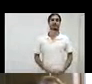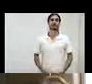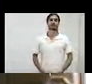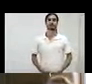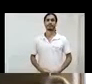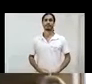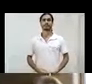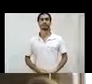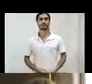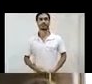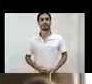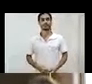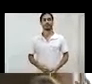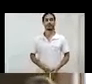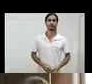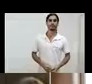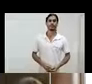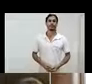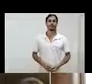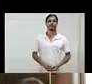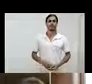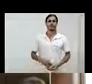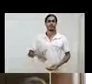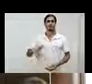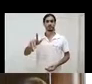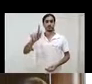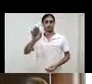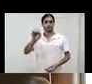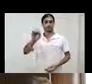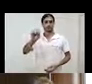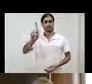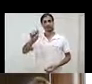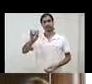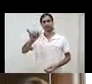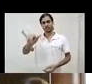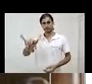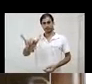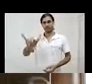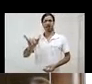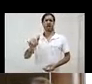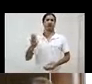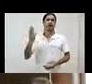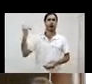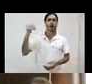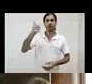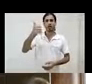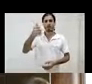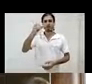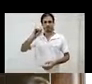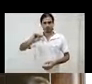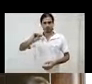O Godoy, ela traz, já lá em 95, que é um texto interessante,